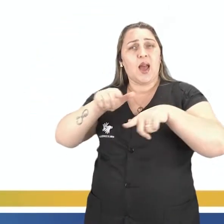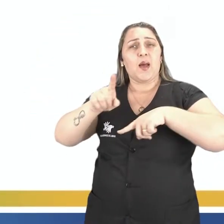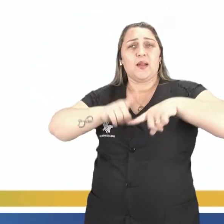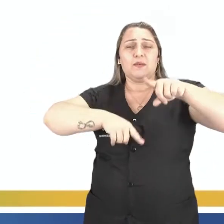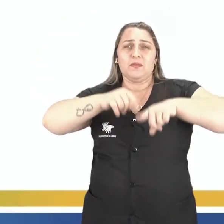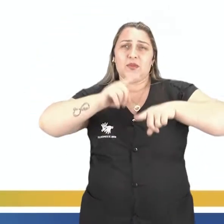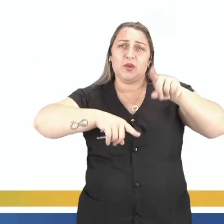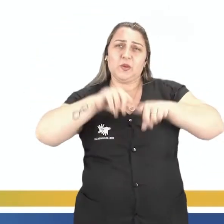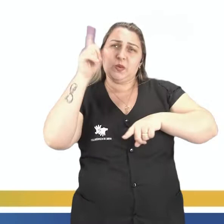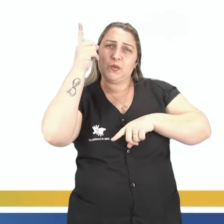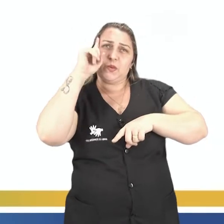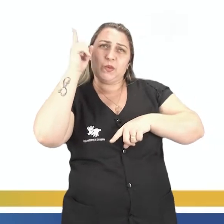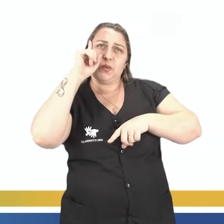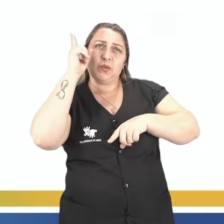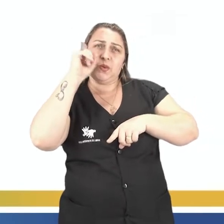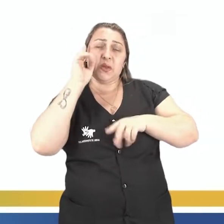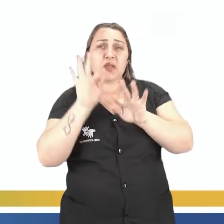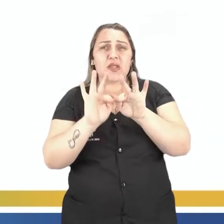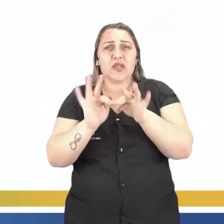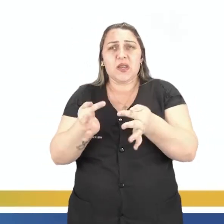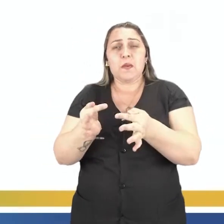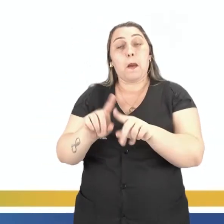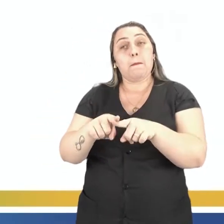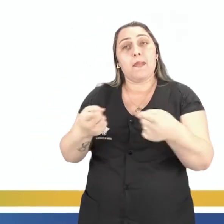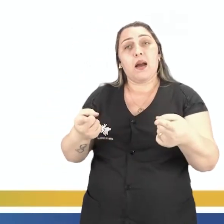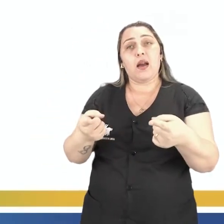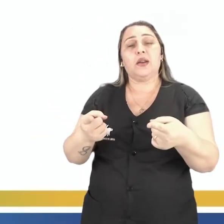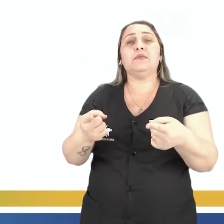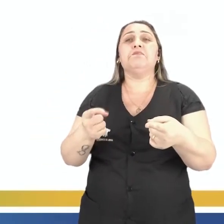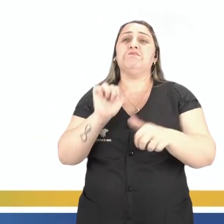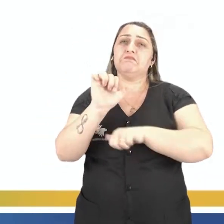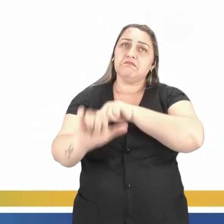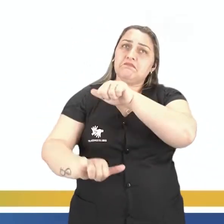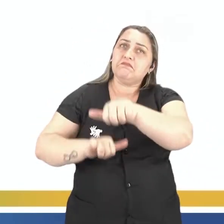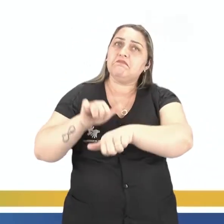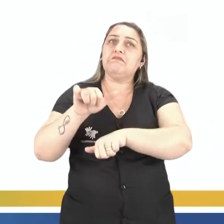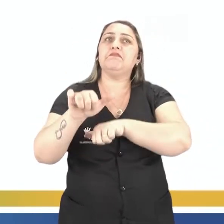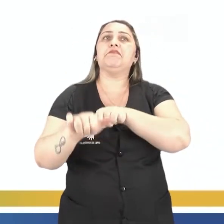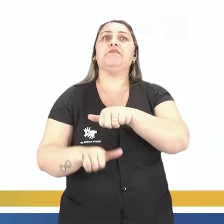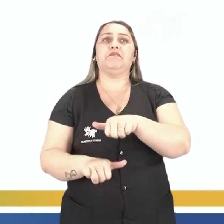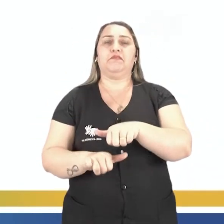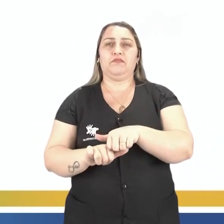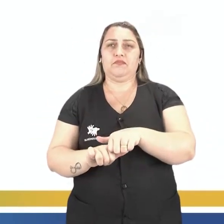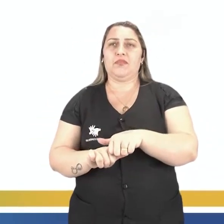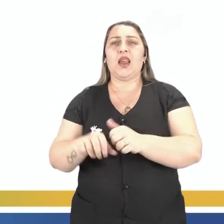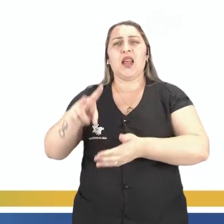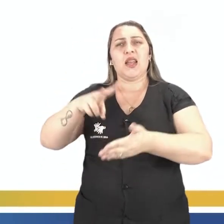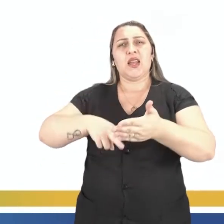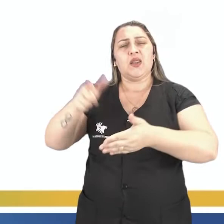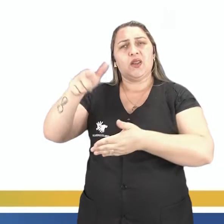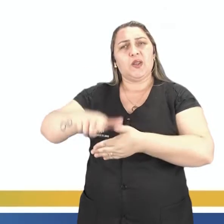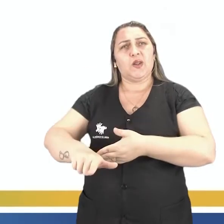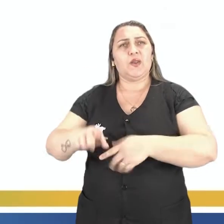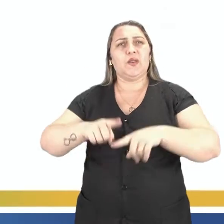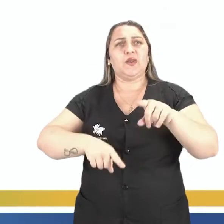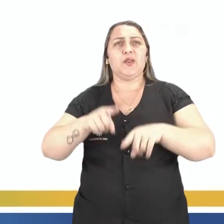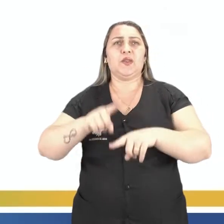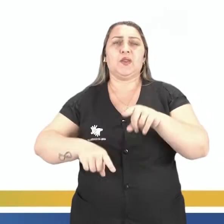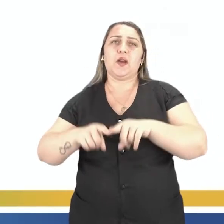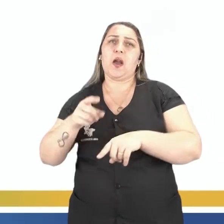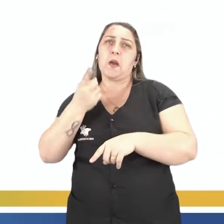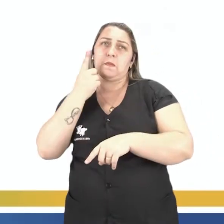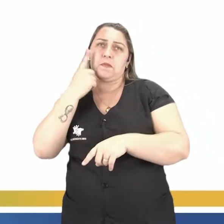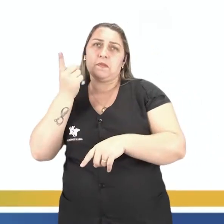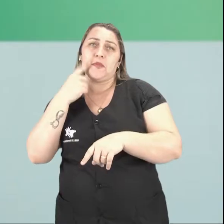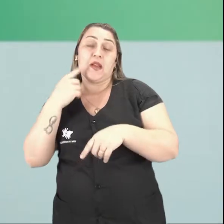objetos do cotidiano, objetos simples, porém transformando-os, fazendo uma releitura desses objetos. E geralmente